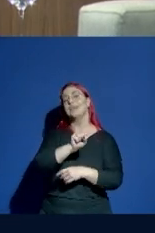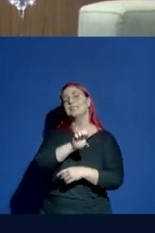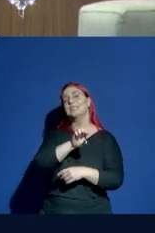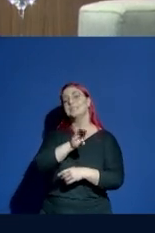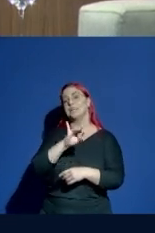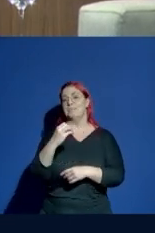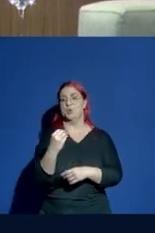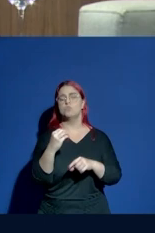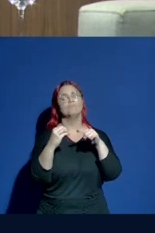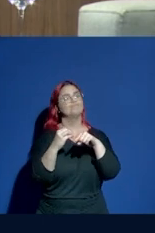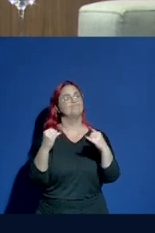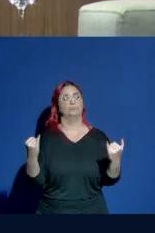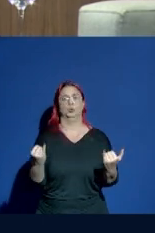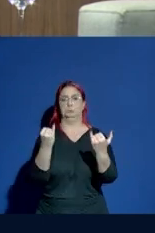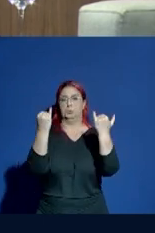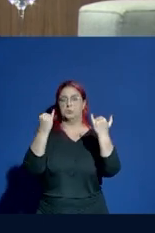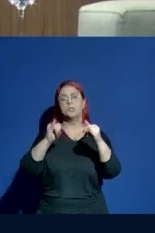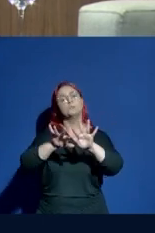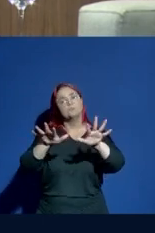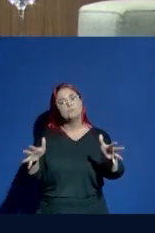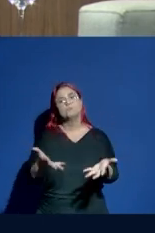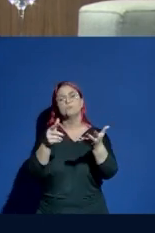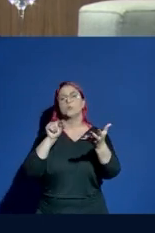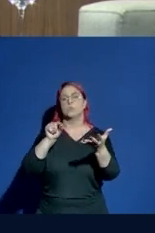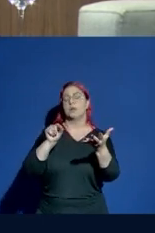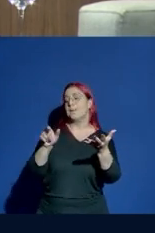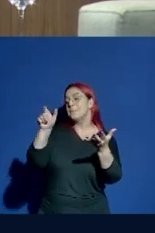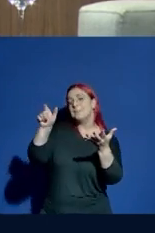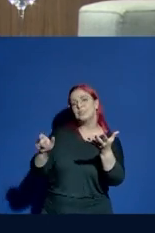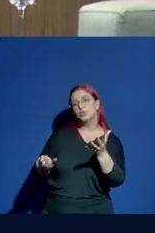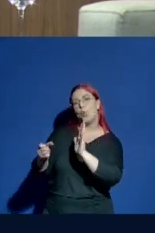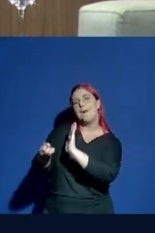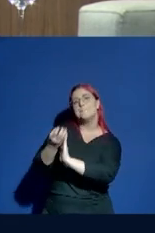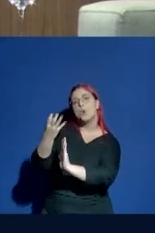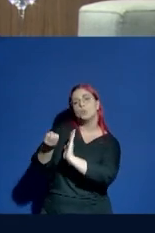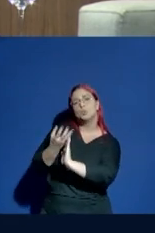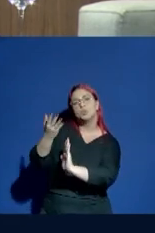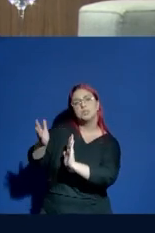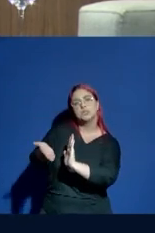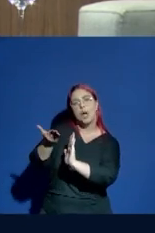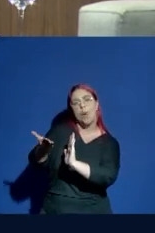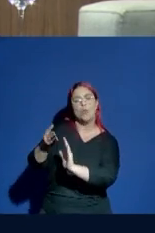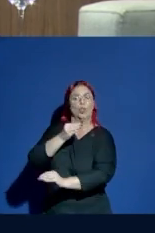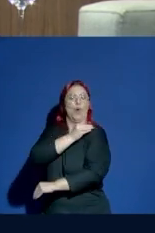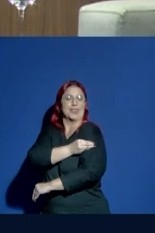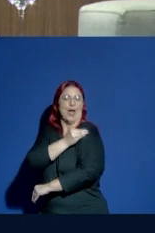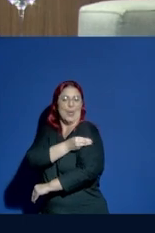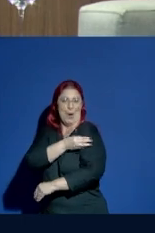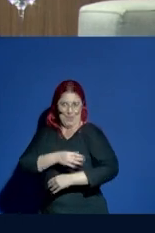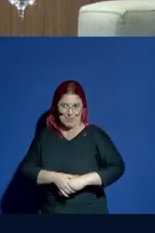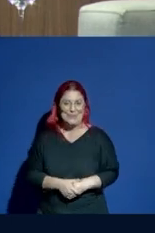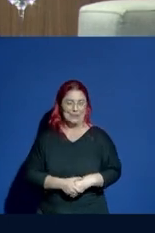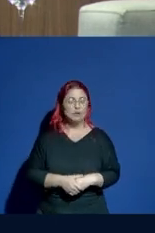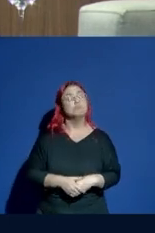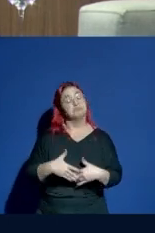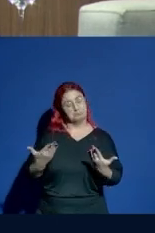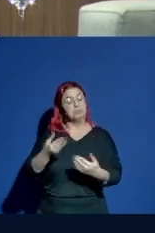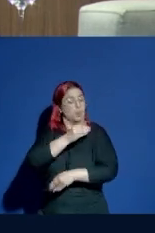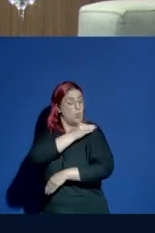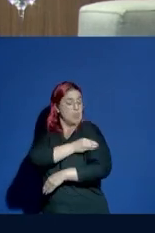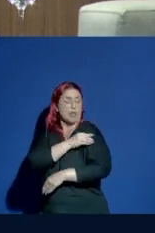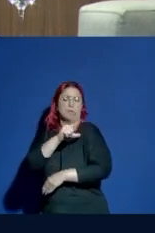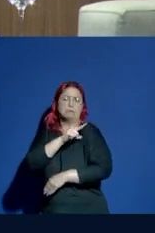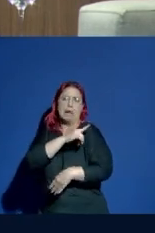importantíssimo de estímulo ao produtor do etanol e o etanol consequentemente com as suas